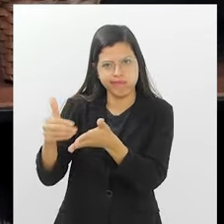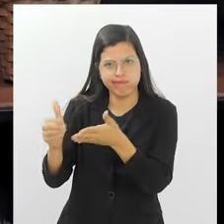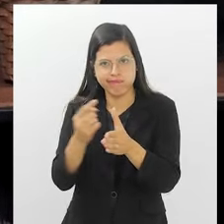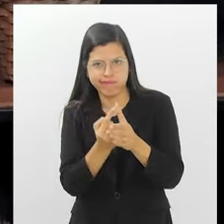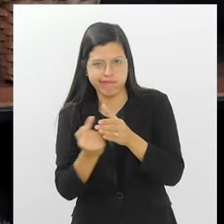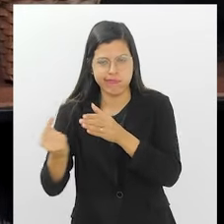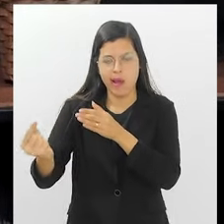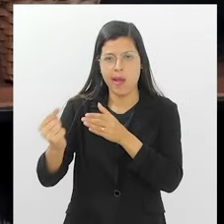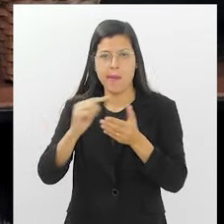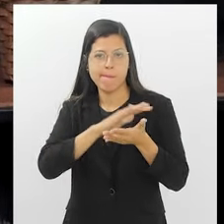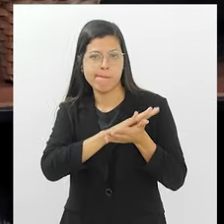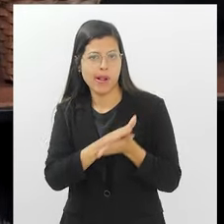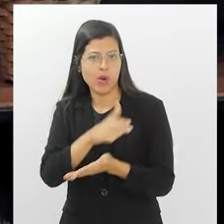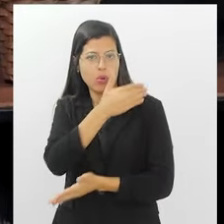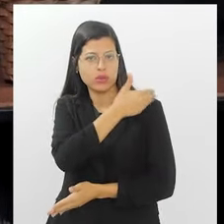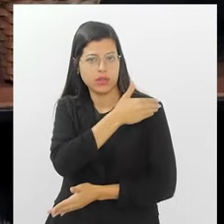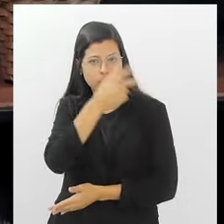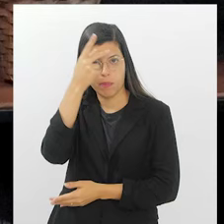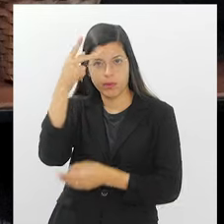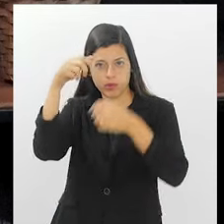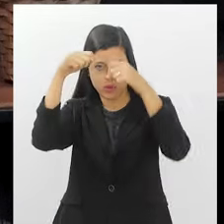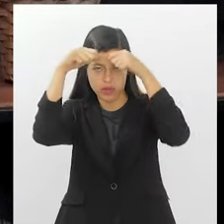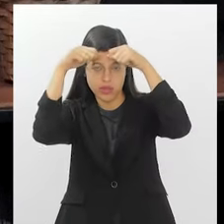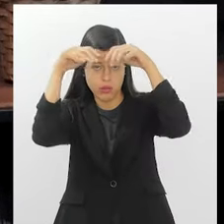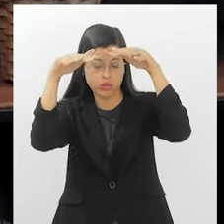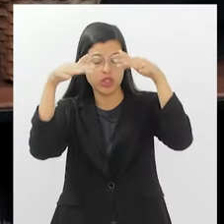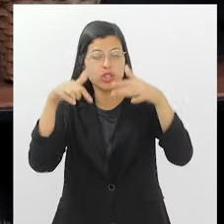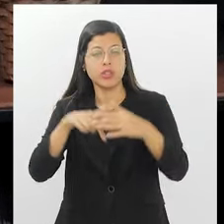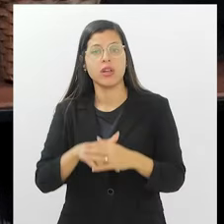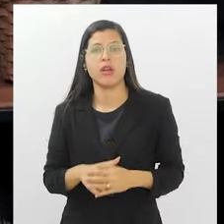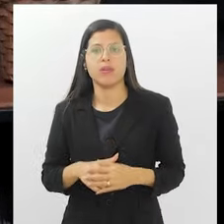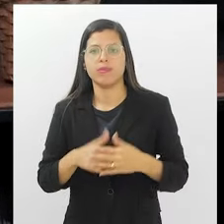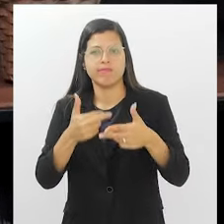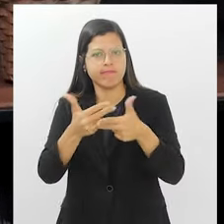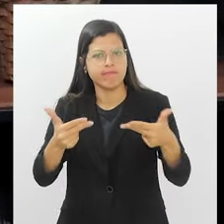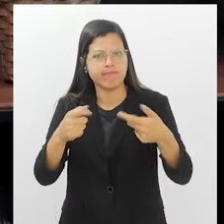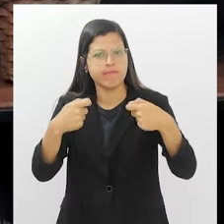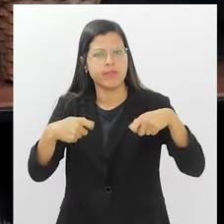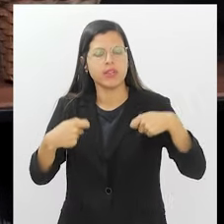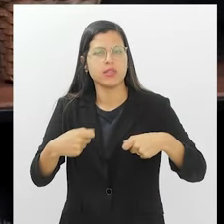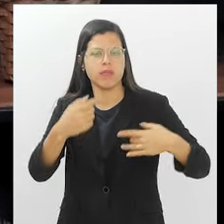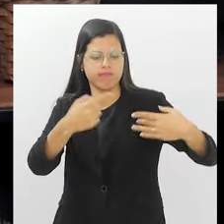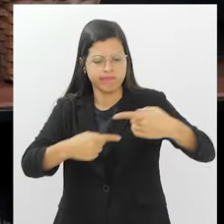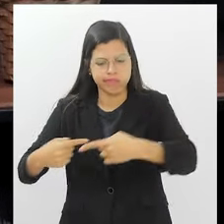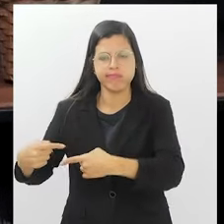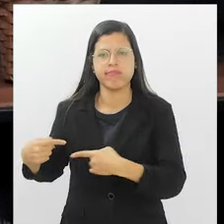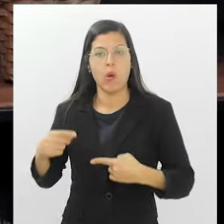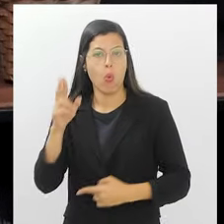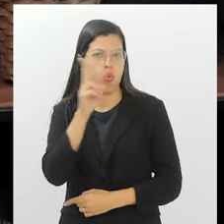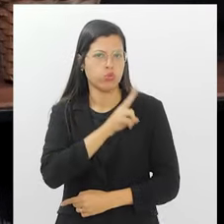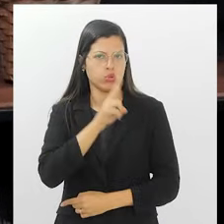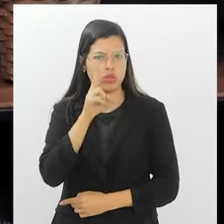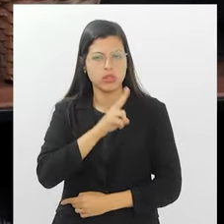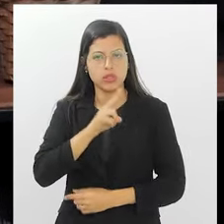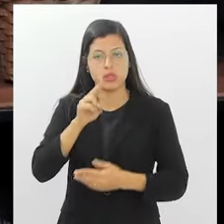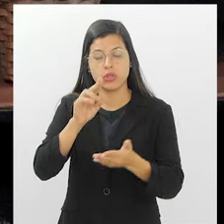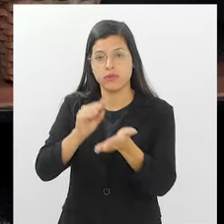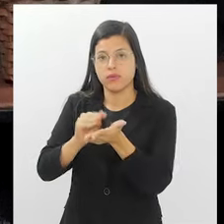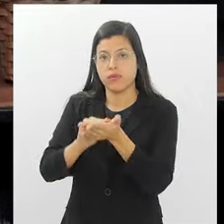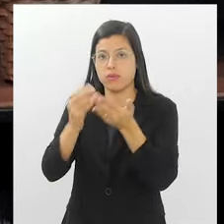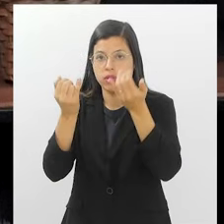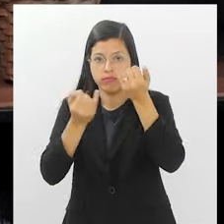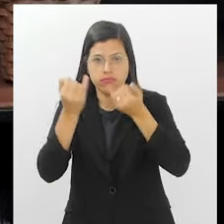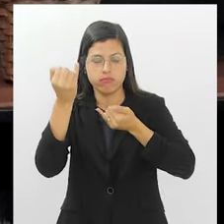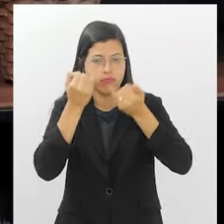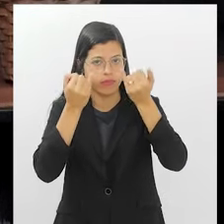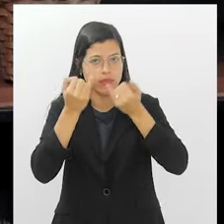e preconceito contra pessoas com transtorno do espectro autista são questões que precisam ser abordadas com urgência.